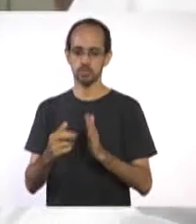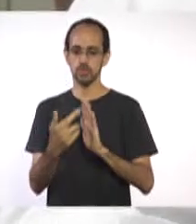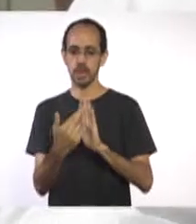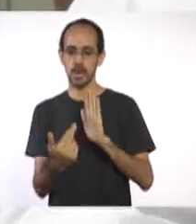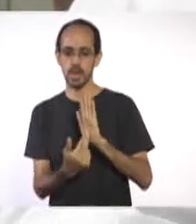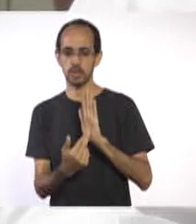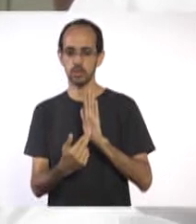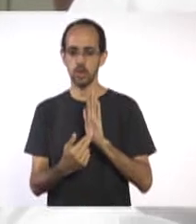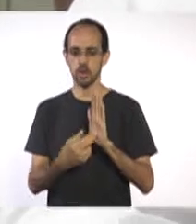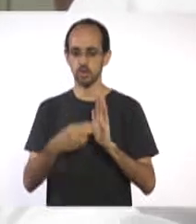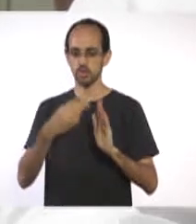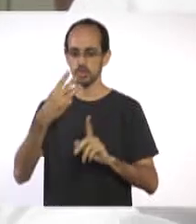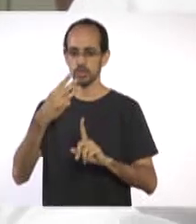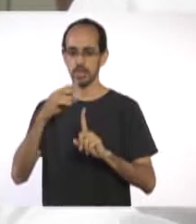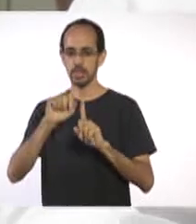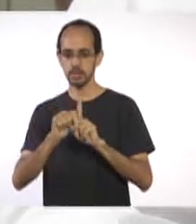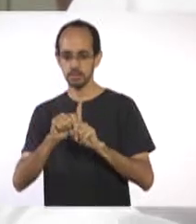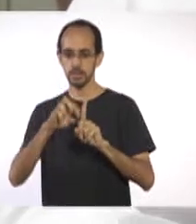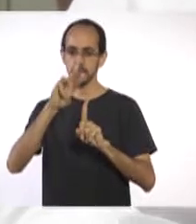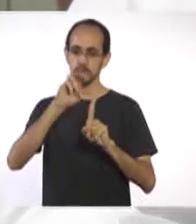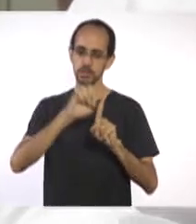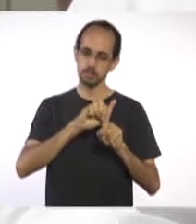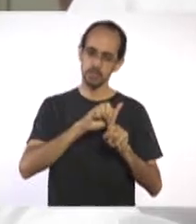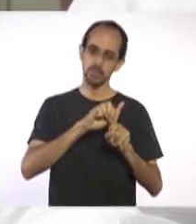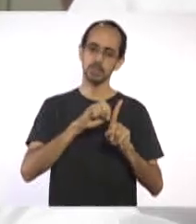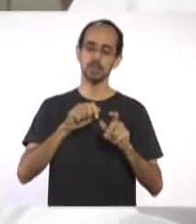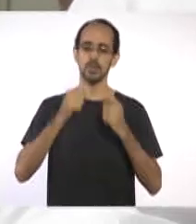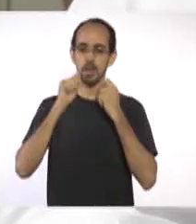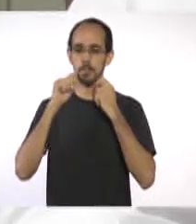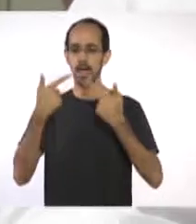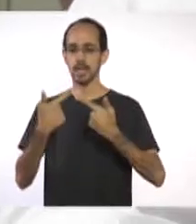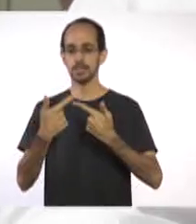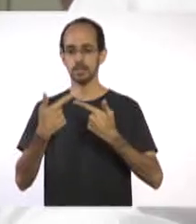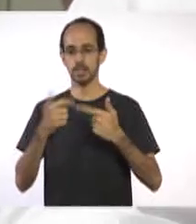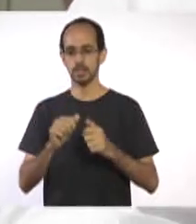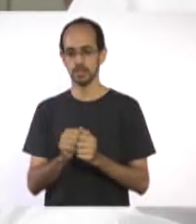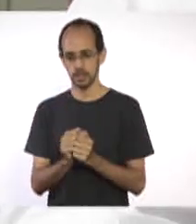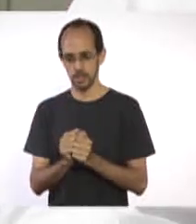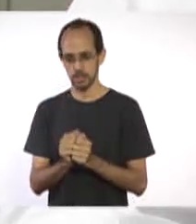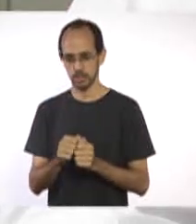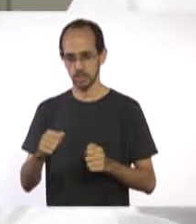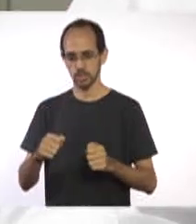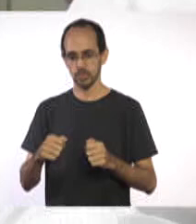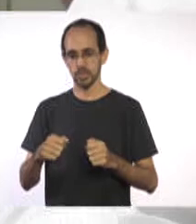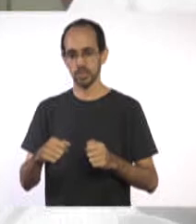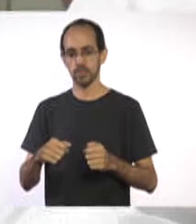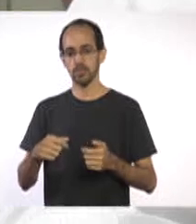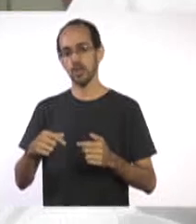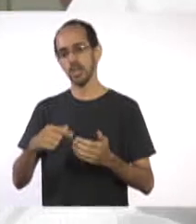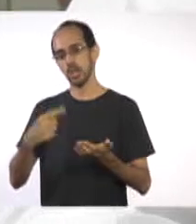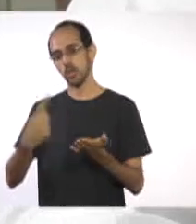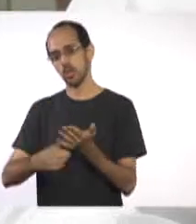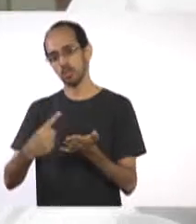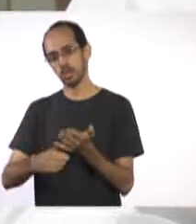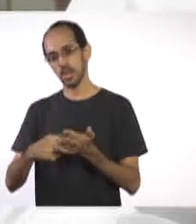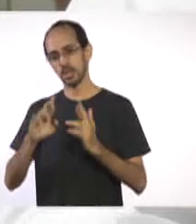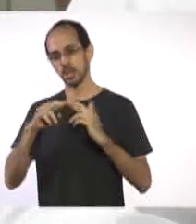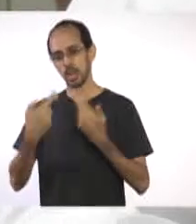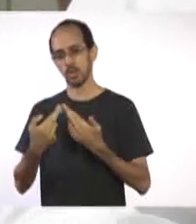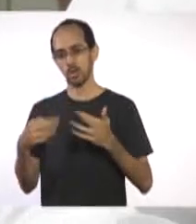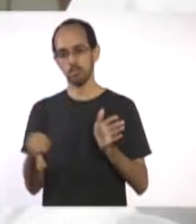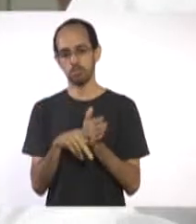será enviado pelo Poder Executivo à Assembleia Legislativa, conforme preconizado na lei específica, fazendo-o publicar no Diário